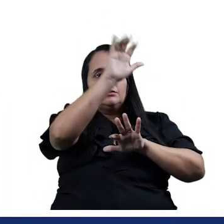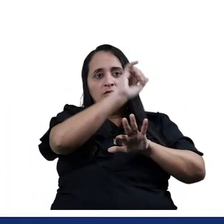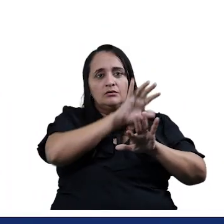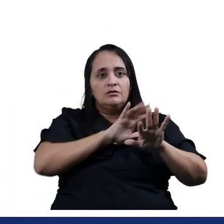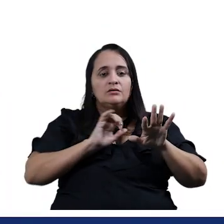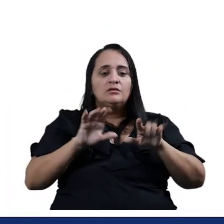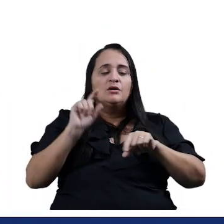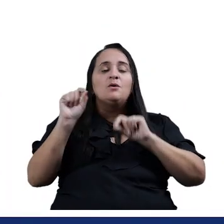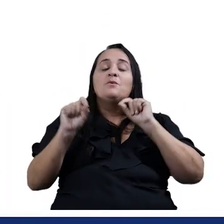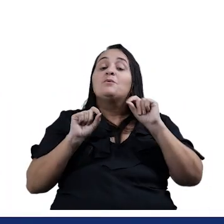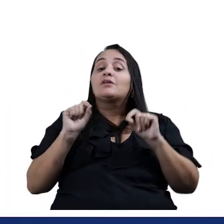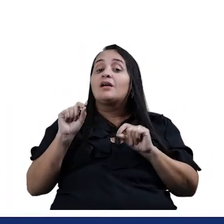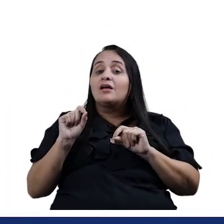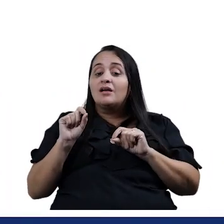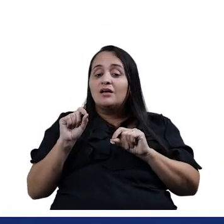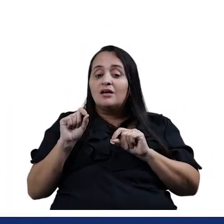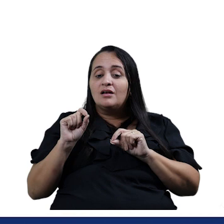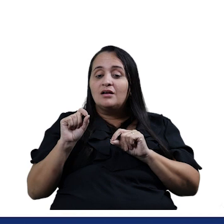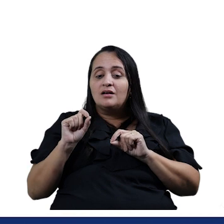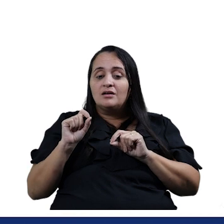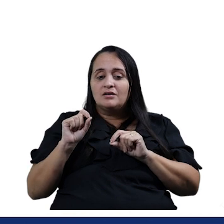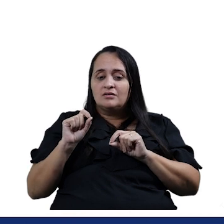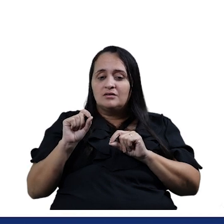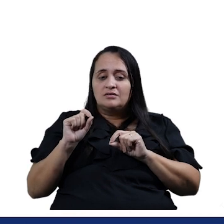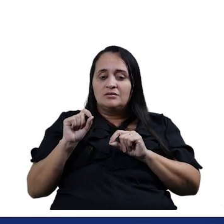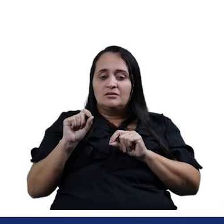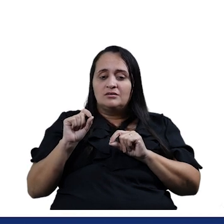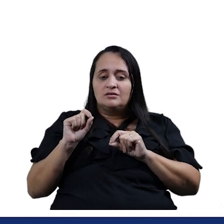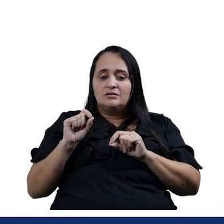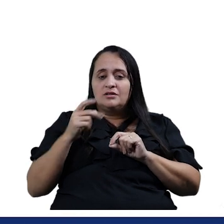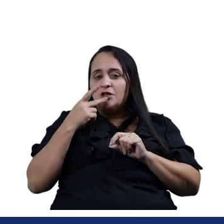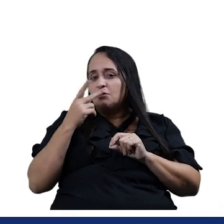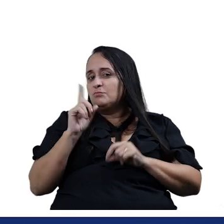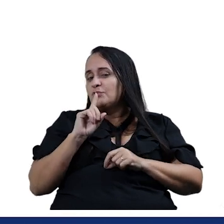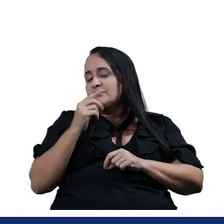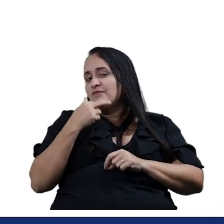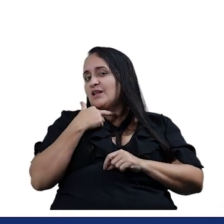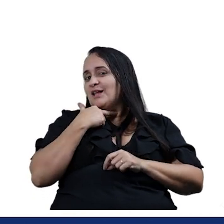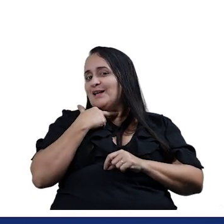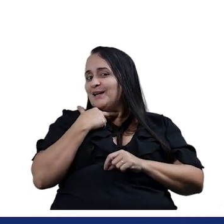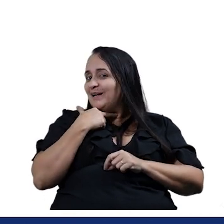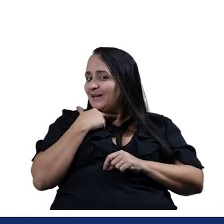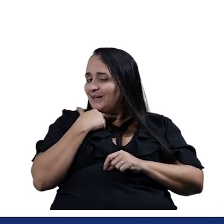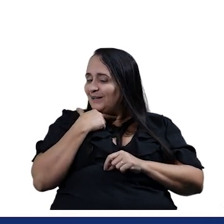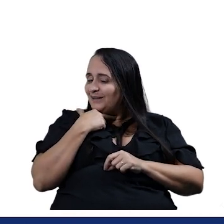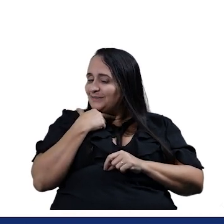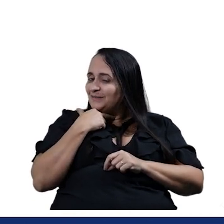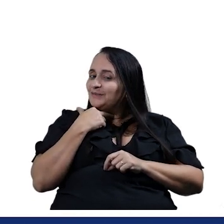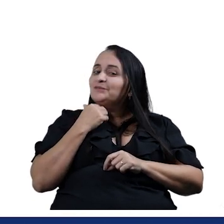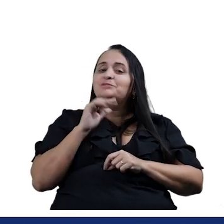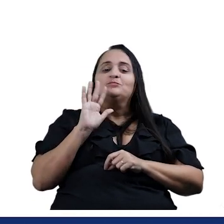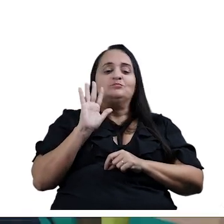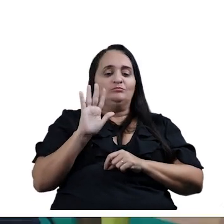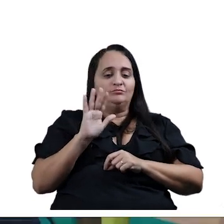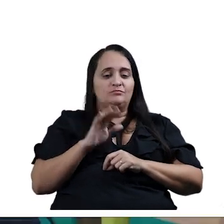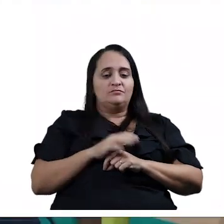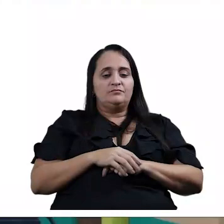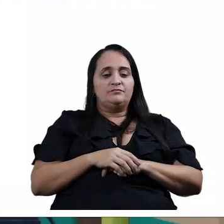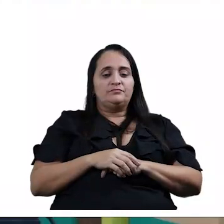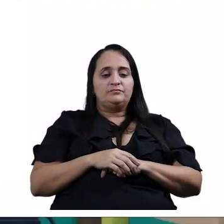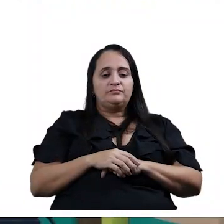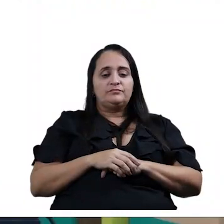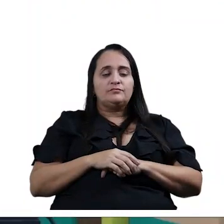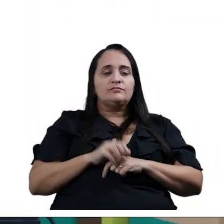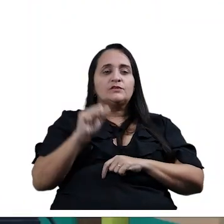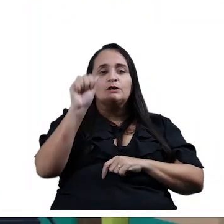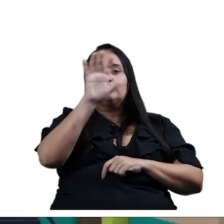não são manchas, mas eu também não posso dizer a resposta, né? Porque aí fica muito fácil. Então, observe que tudo isso aqui forma uma imagem